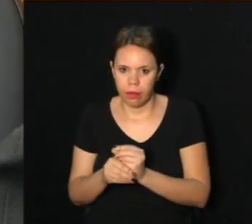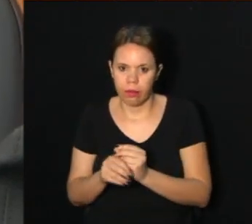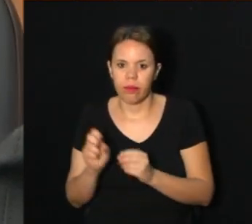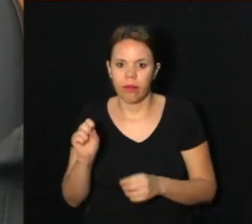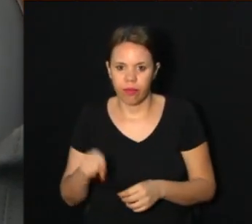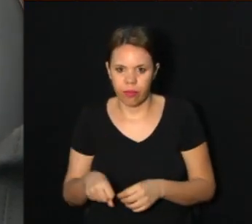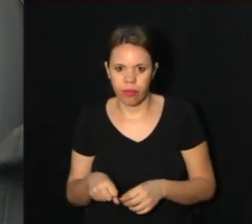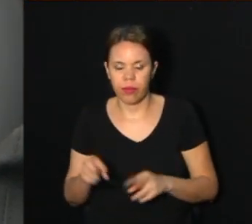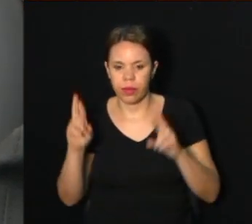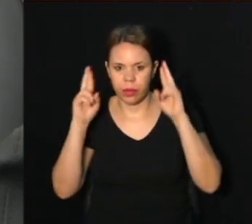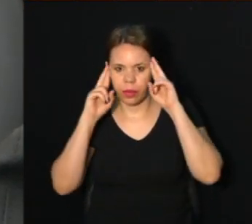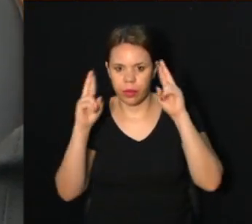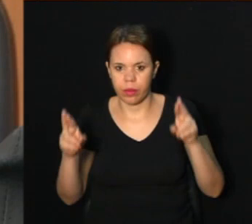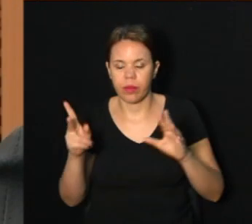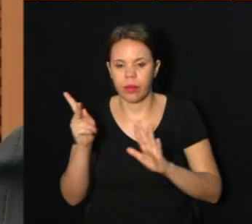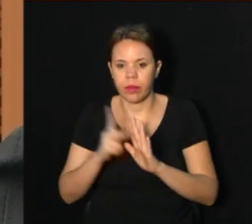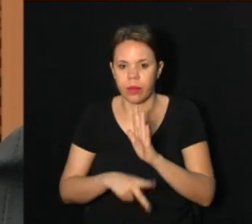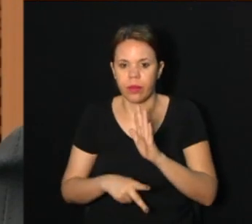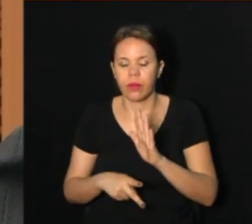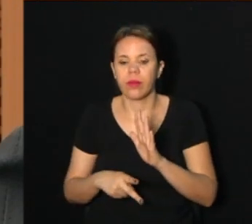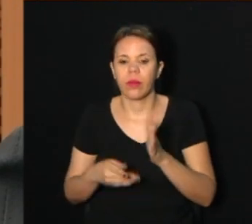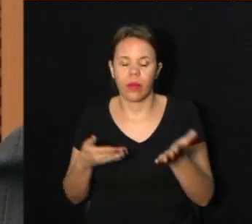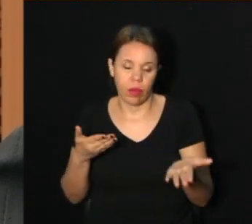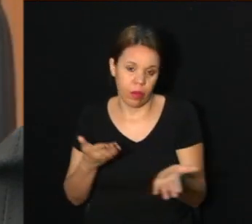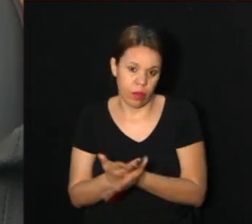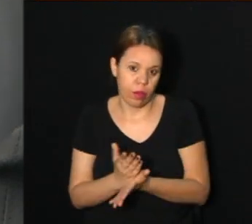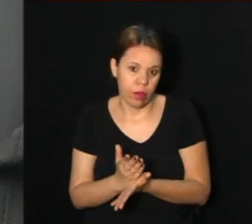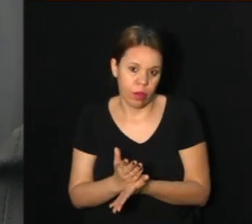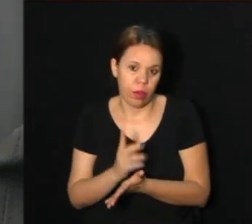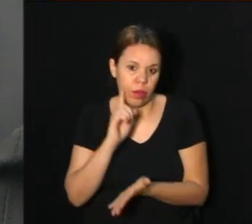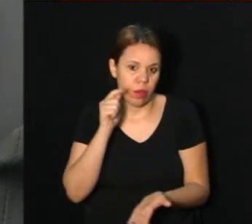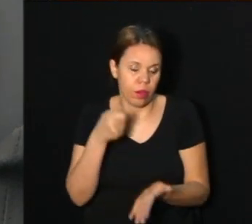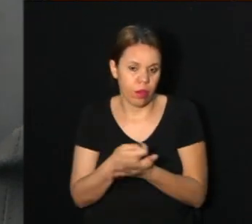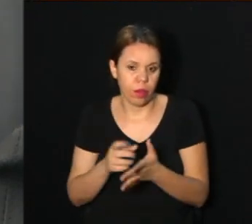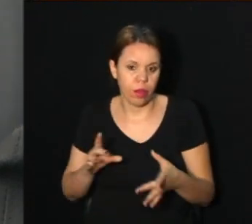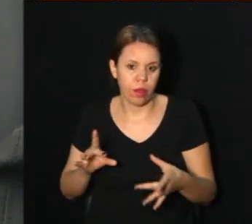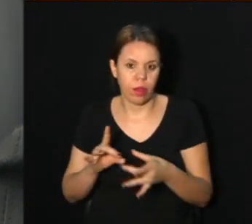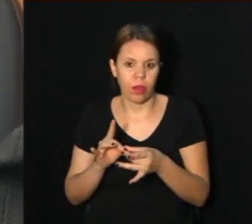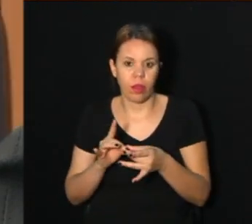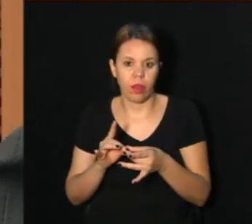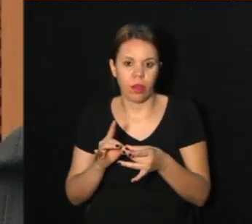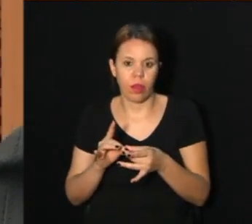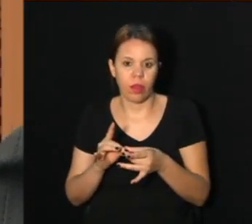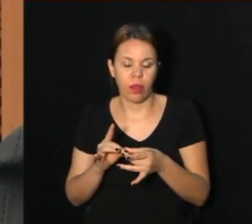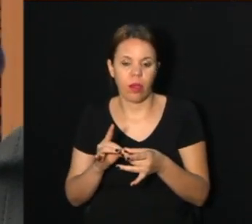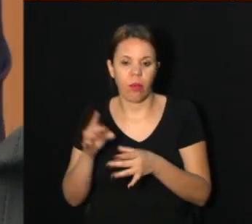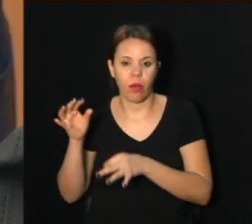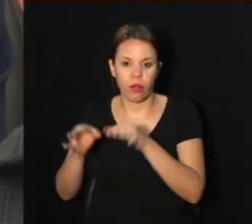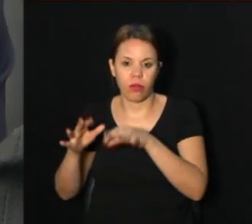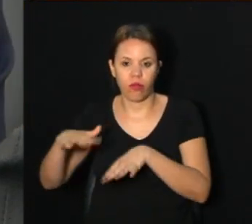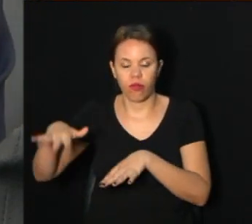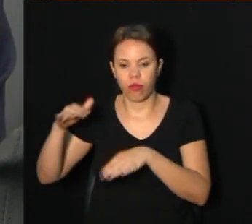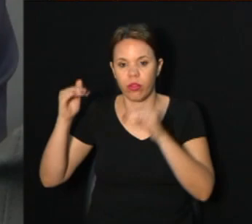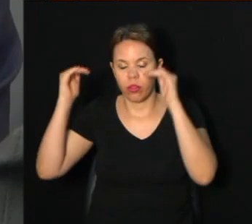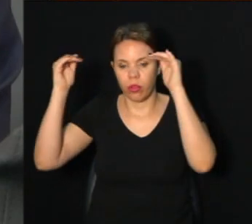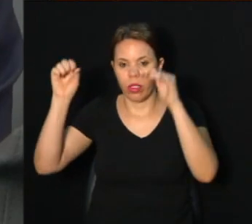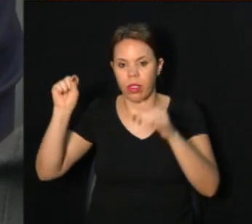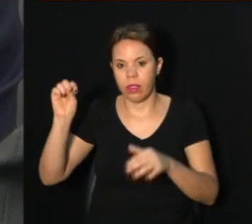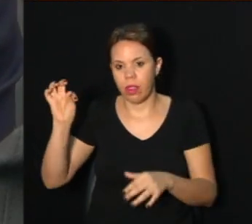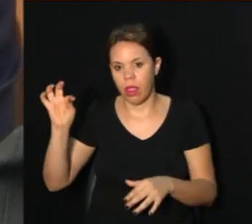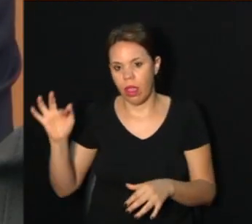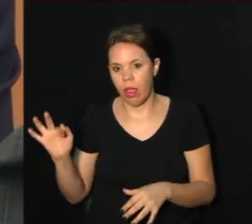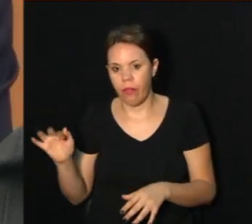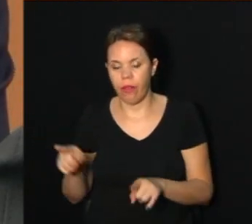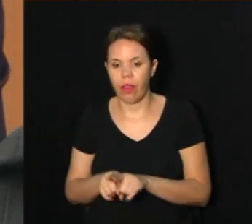estrito respeito ao projeto eventualmente aprovado e à decisão vinculante do Supremo. Penso que eram esses os principais tópicos a